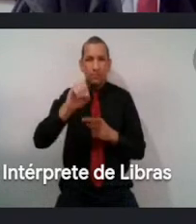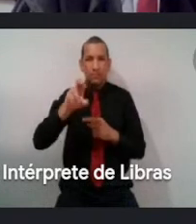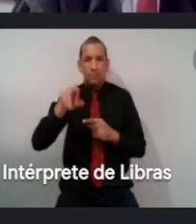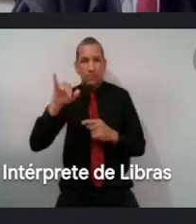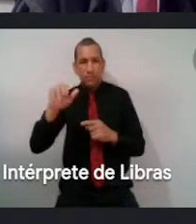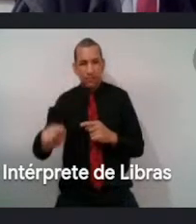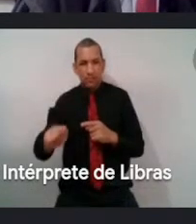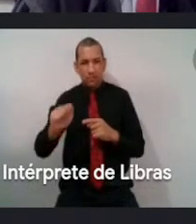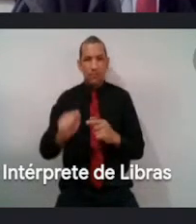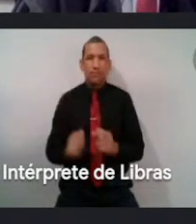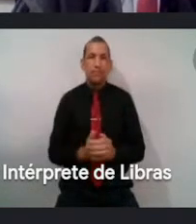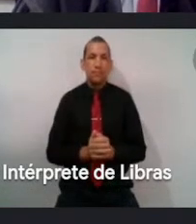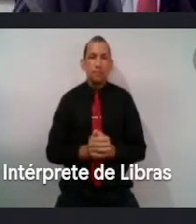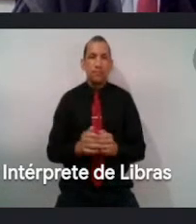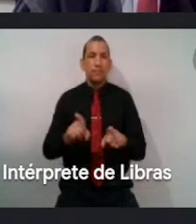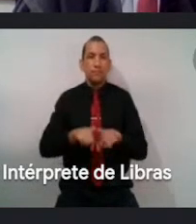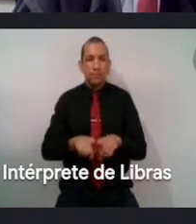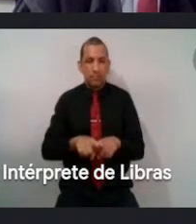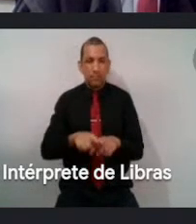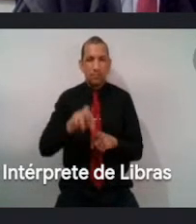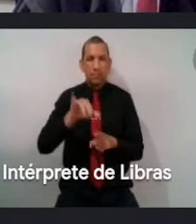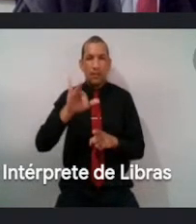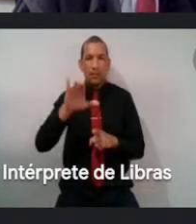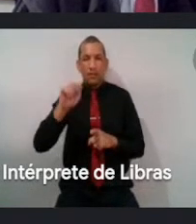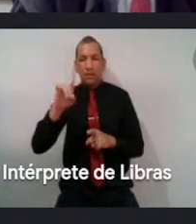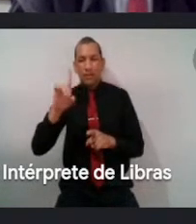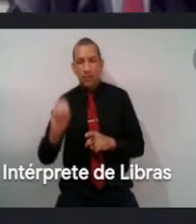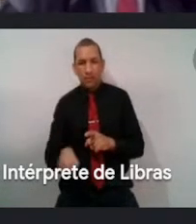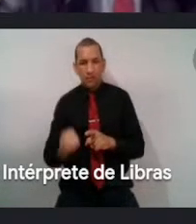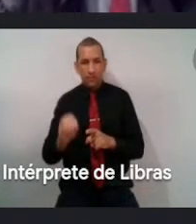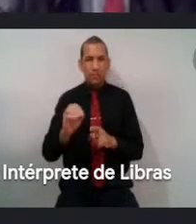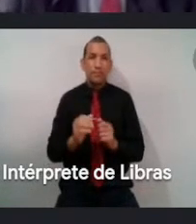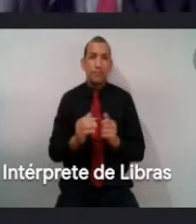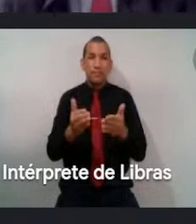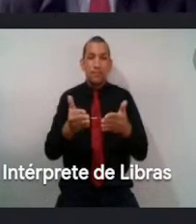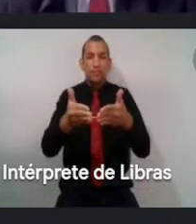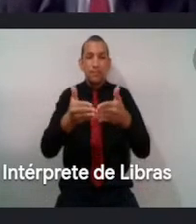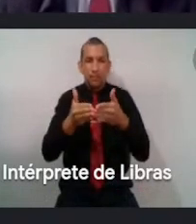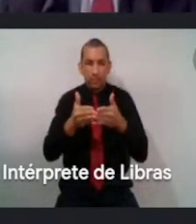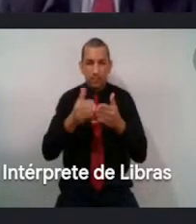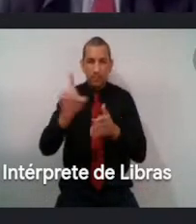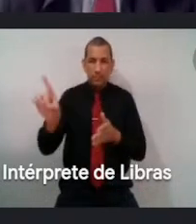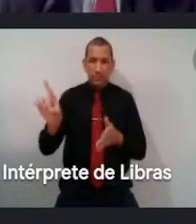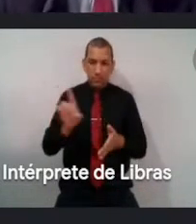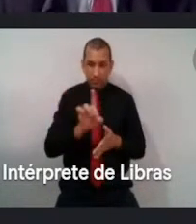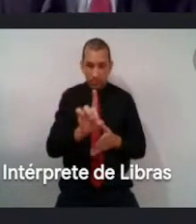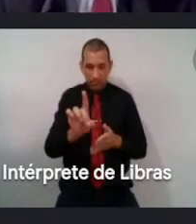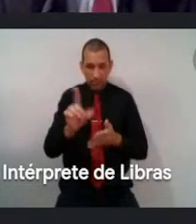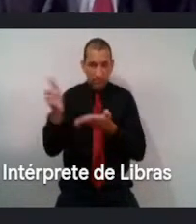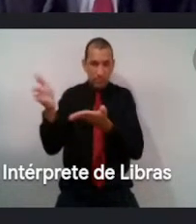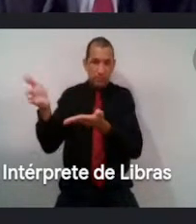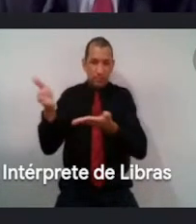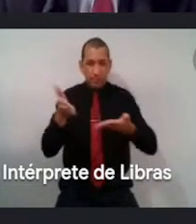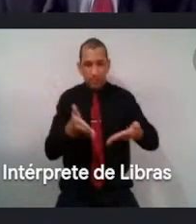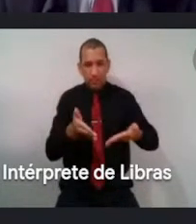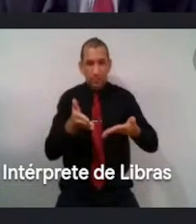eu tô Ricardo Francisco Ribeiro de Deus assim convido o Dr Ricardo